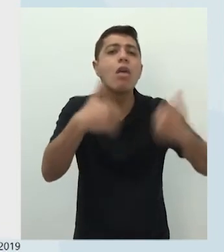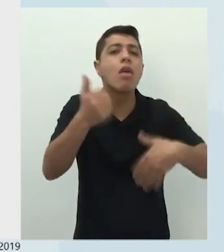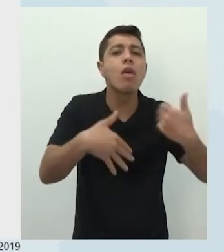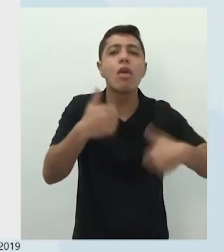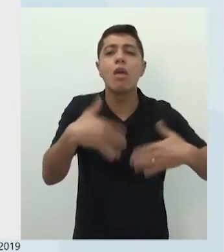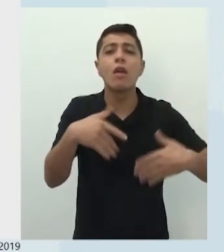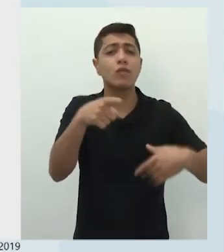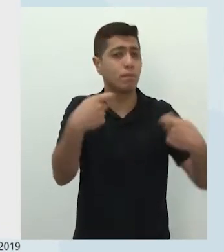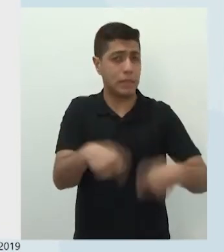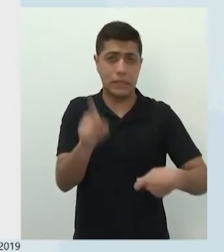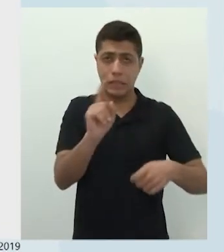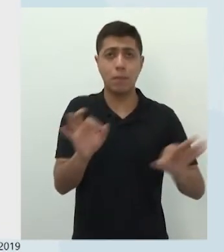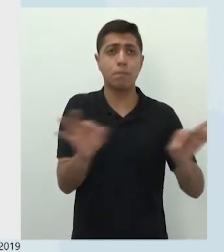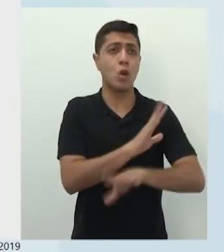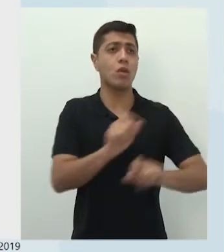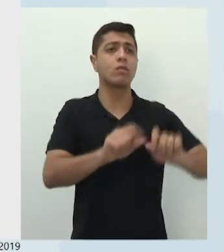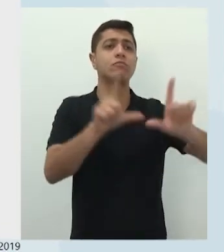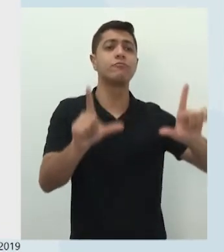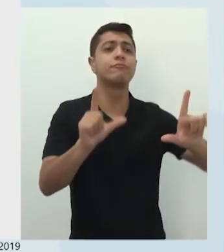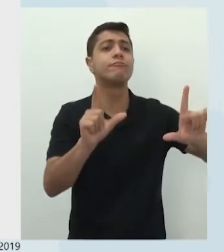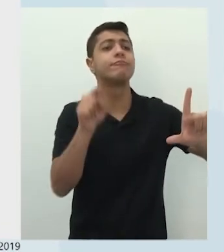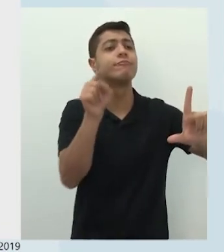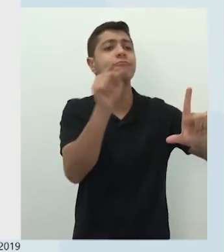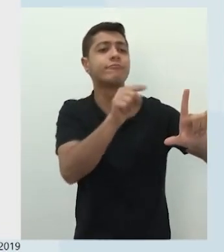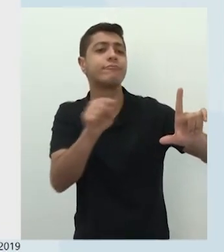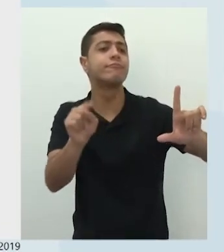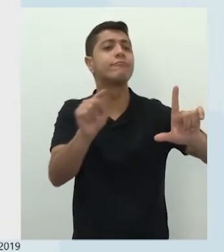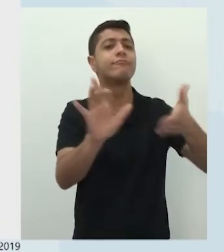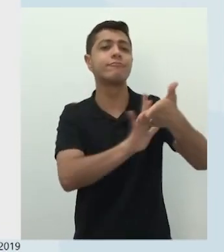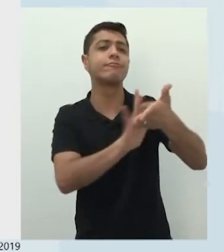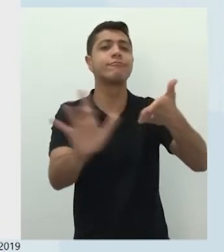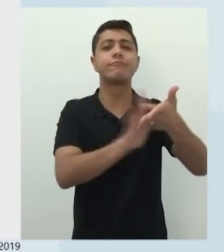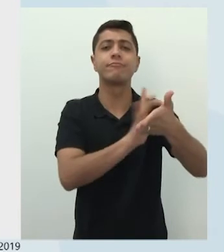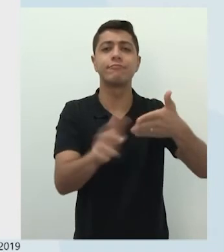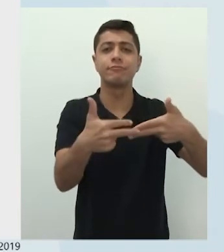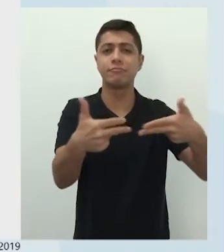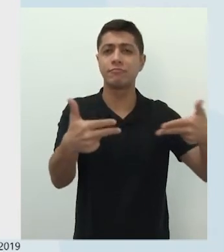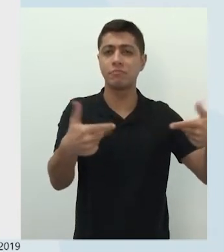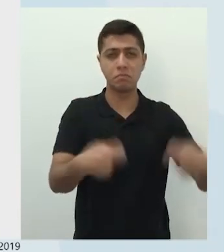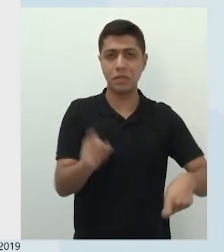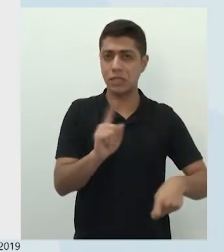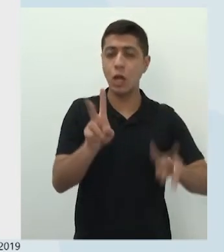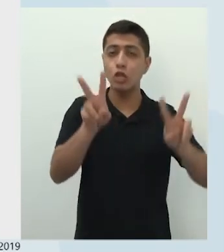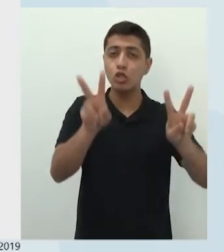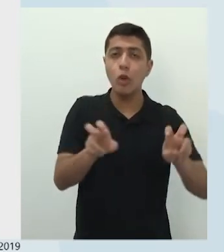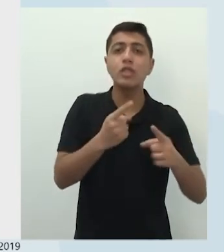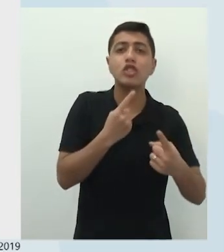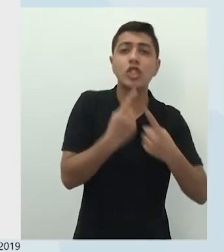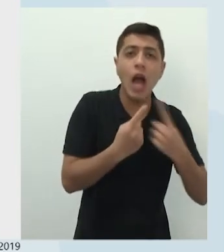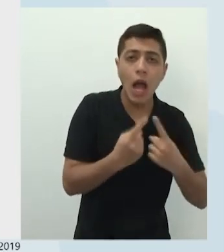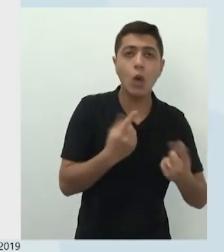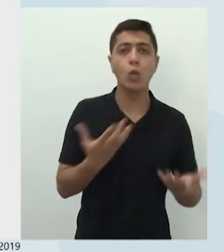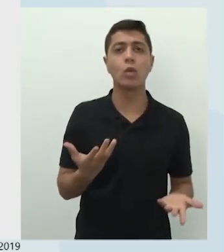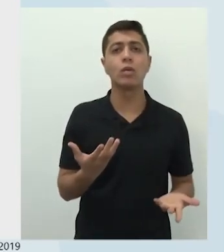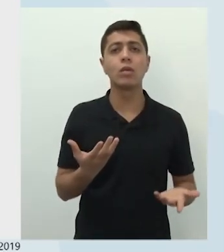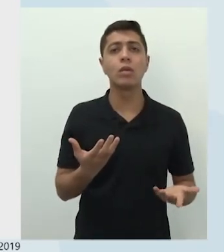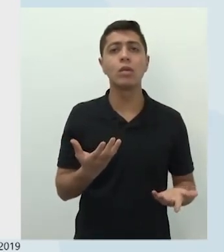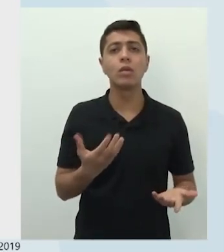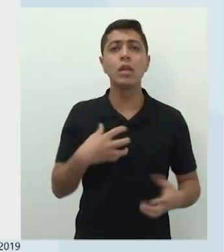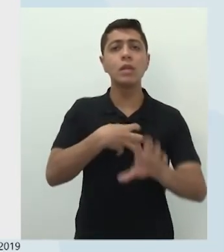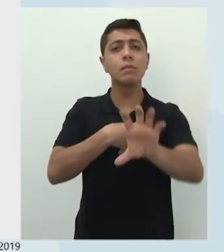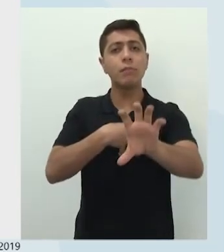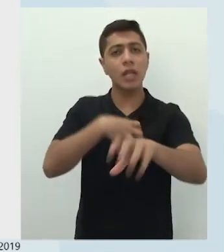física. Terceiro, por gostar de pessoas do mesmo sexo. Esses são os três motivos os